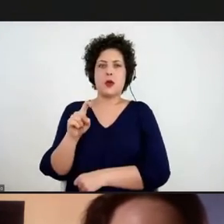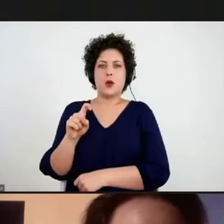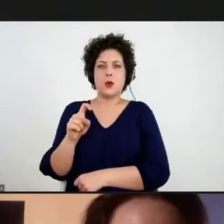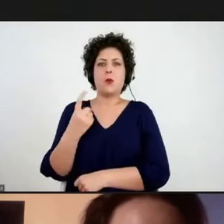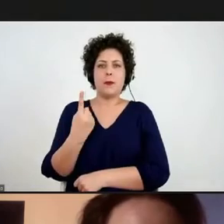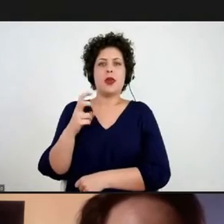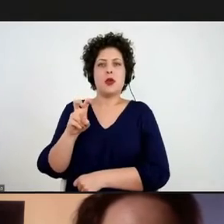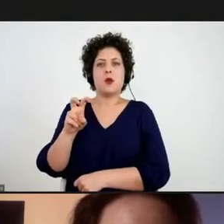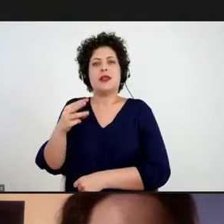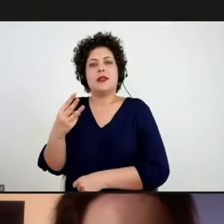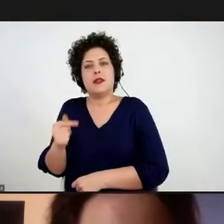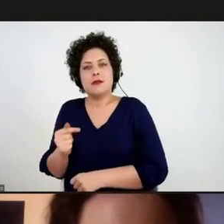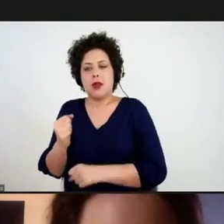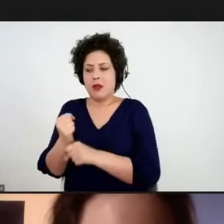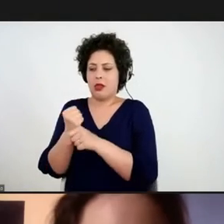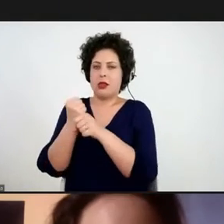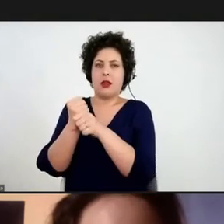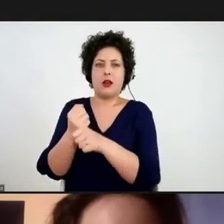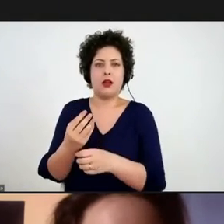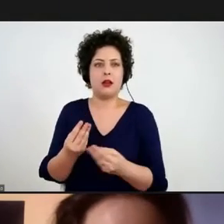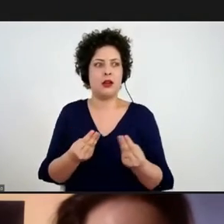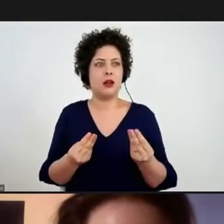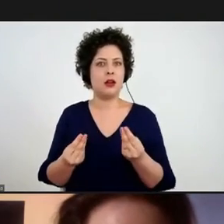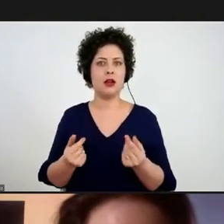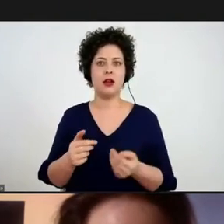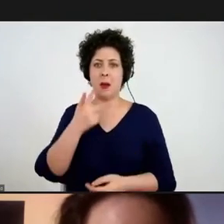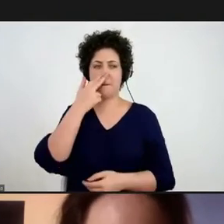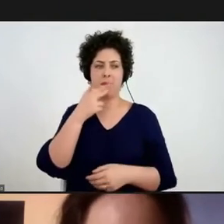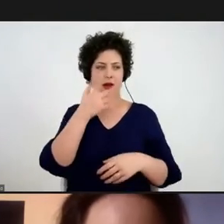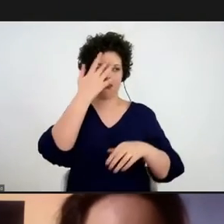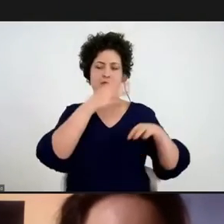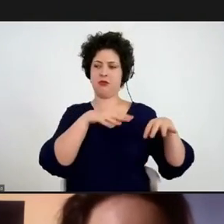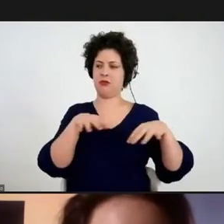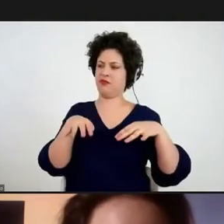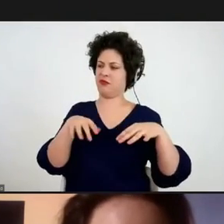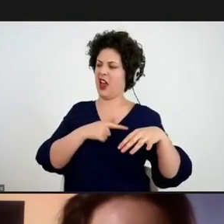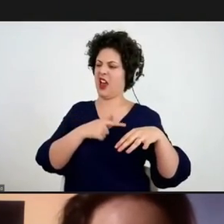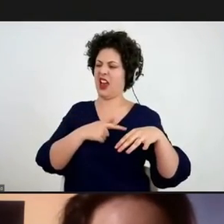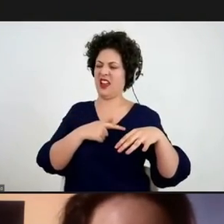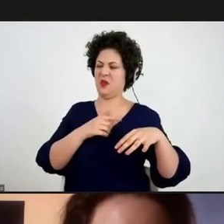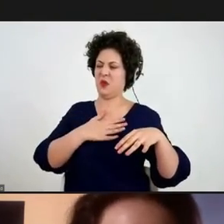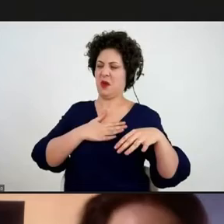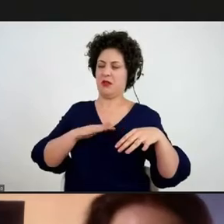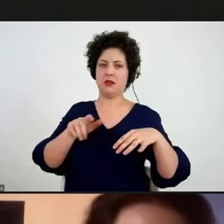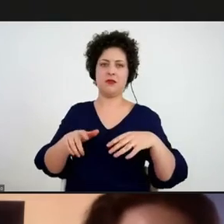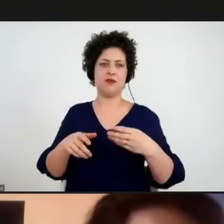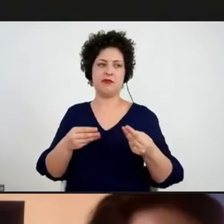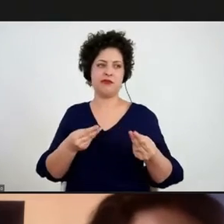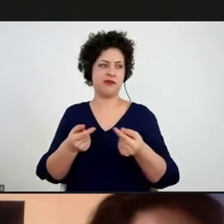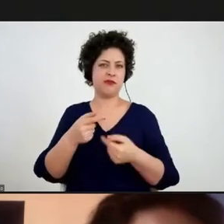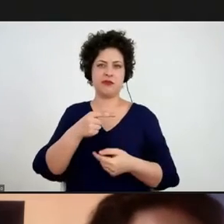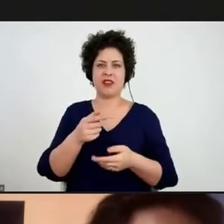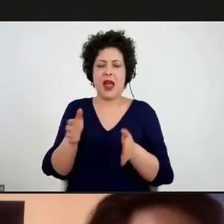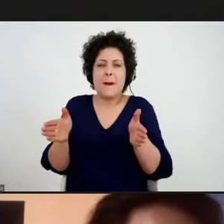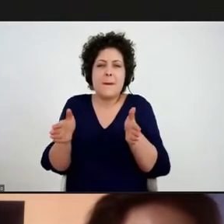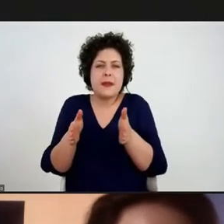1537, e ela parece que é o bichinho feio da cidade, que chega num momento que ninguém quer, porque ela é pequena